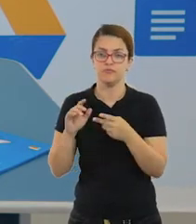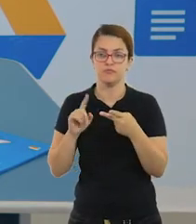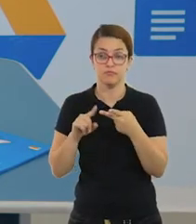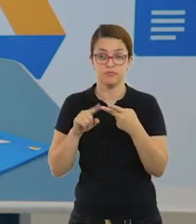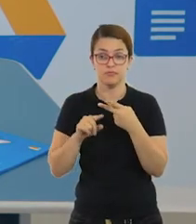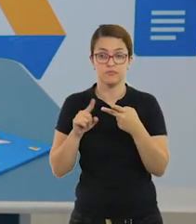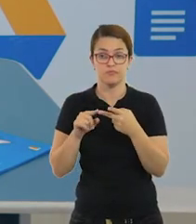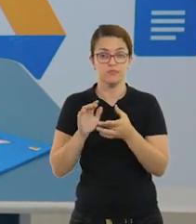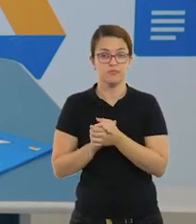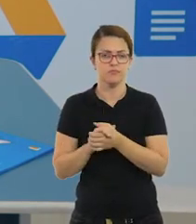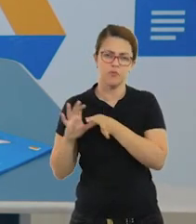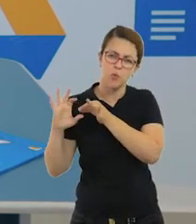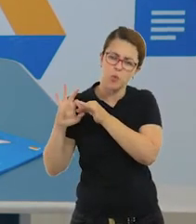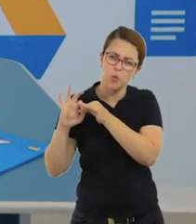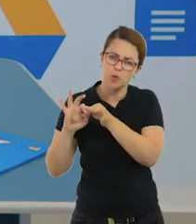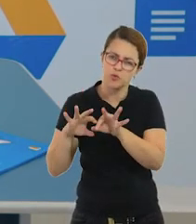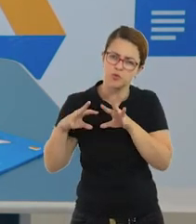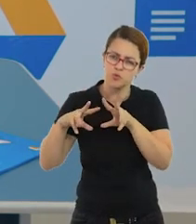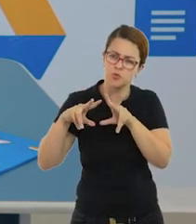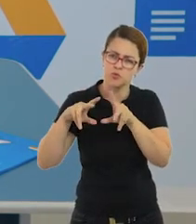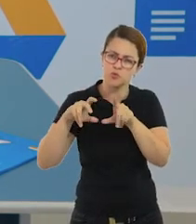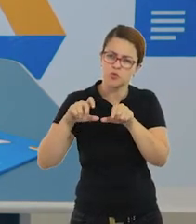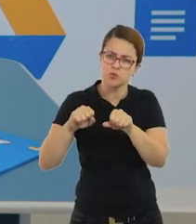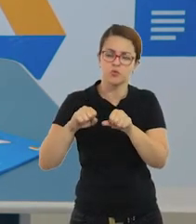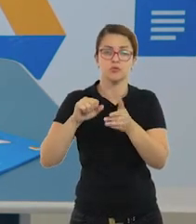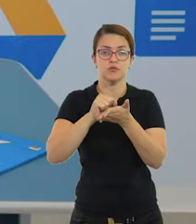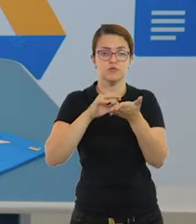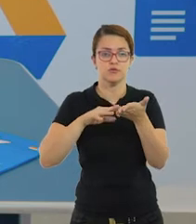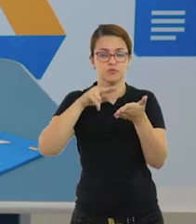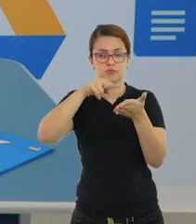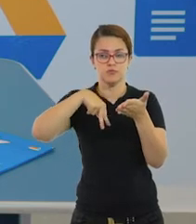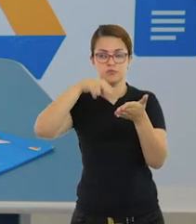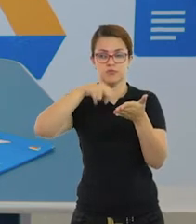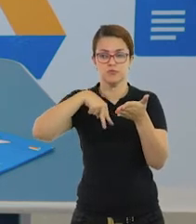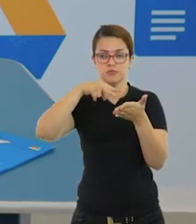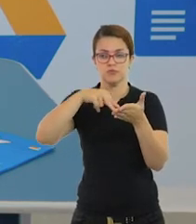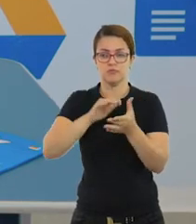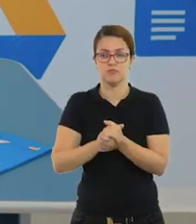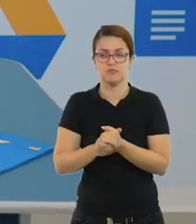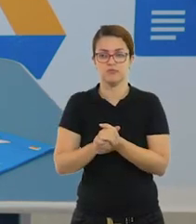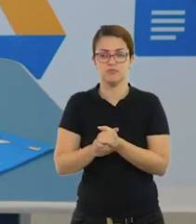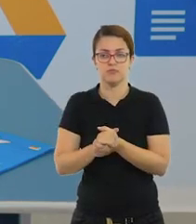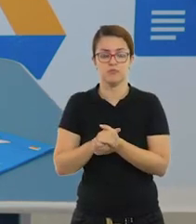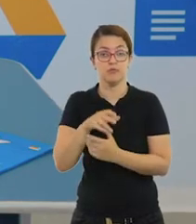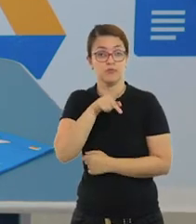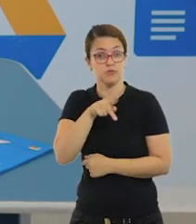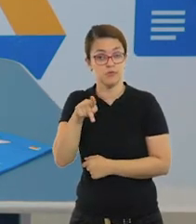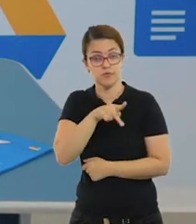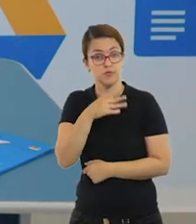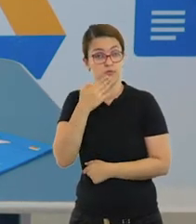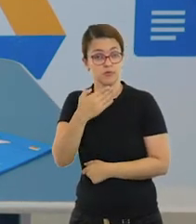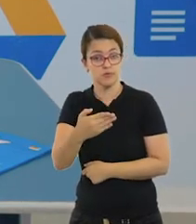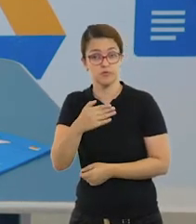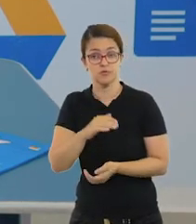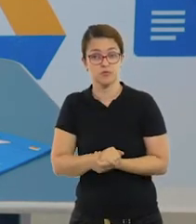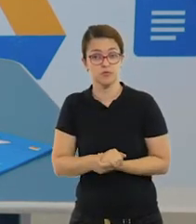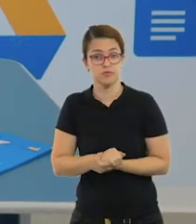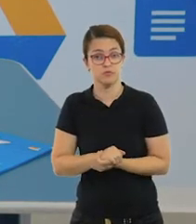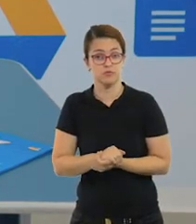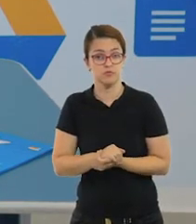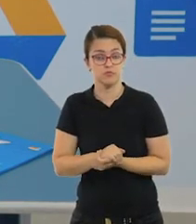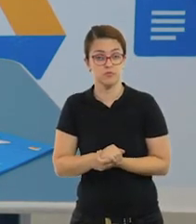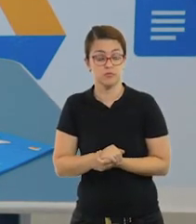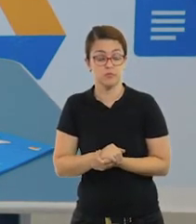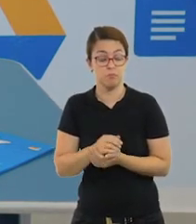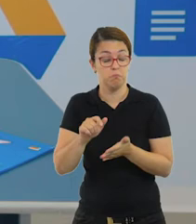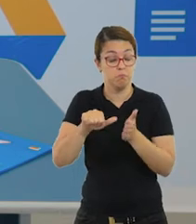que esse adulto dê uma olhada no contexto geral do lição de casa. Então é interessante que ele entenda o que a professora está pedindo para a sala